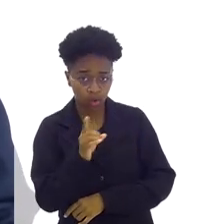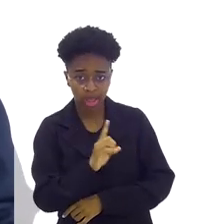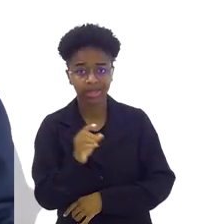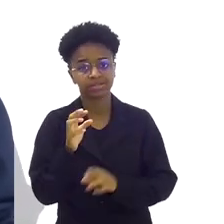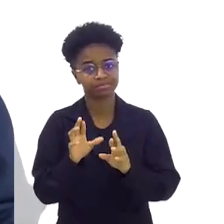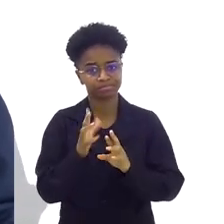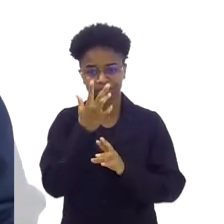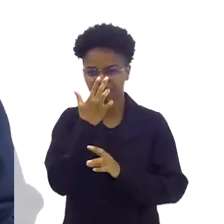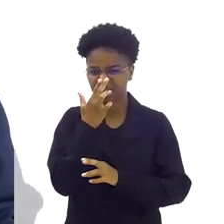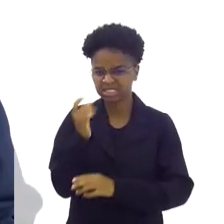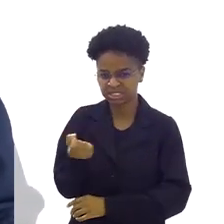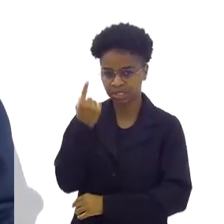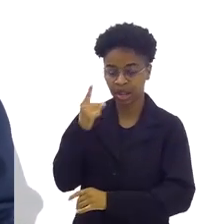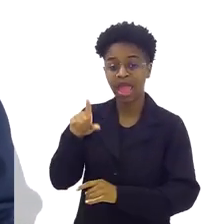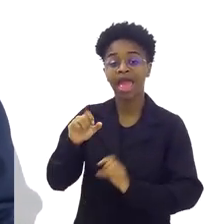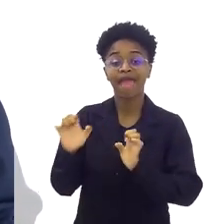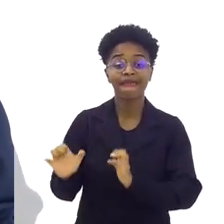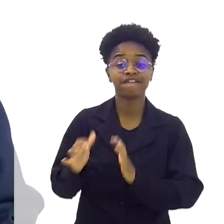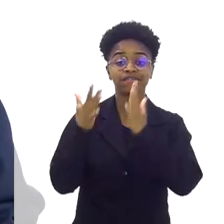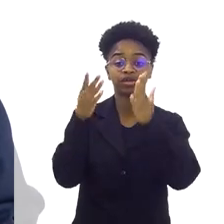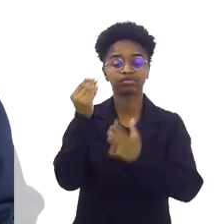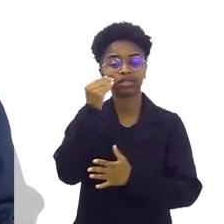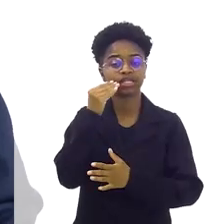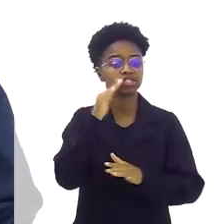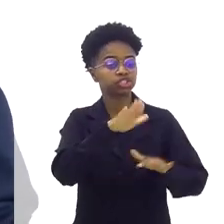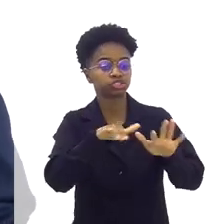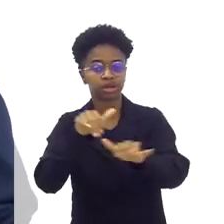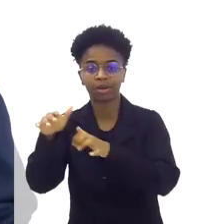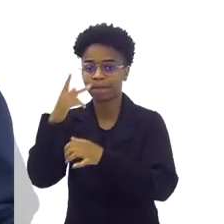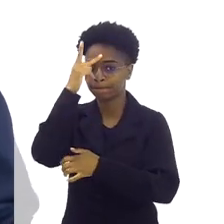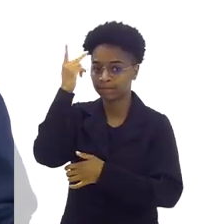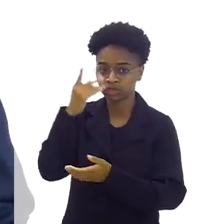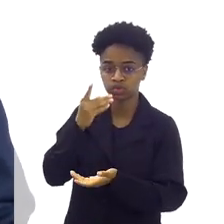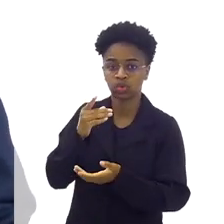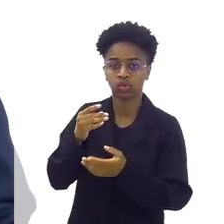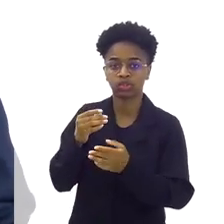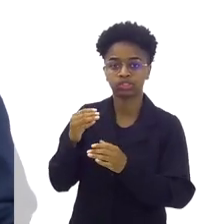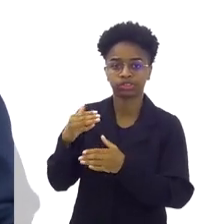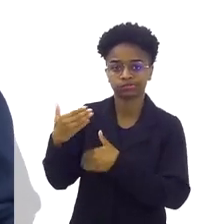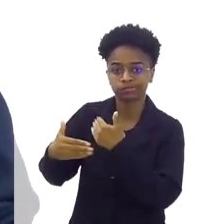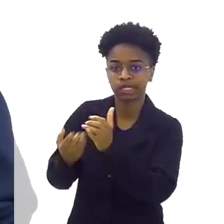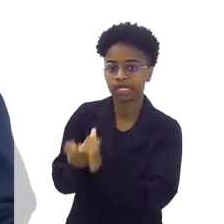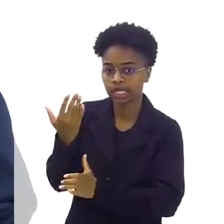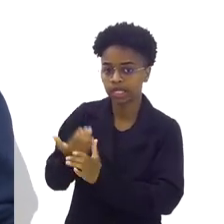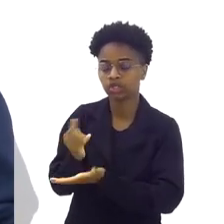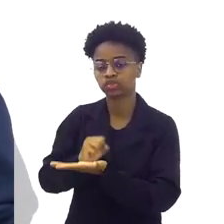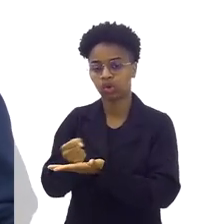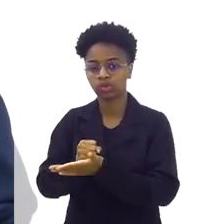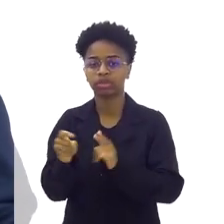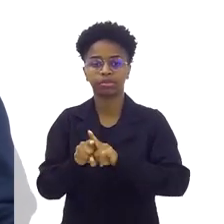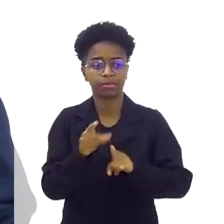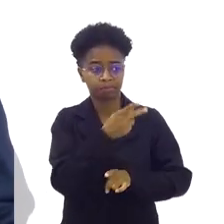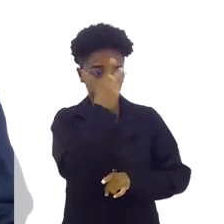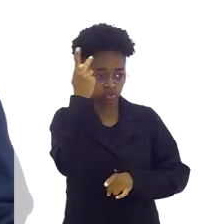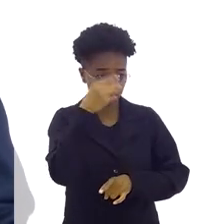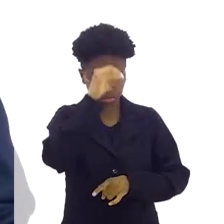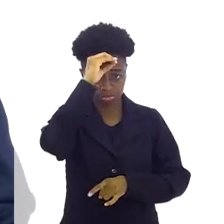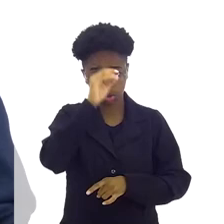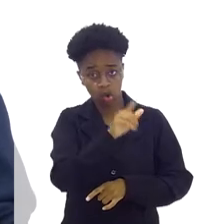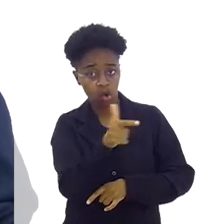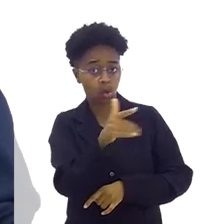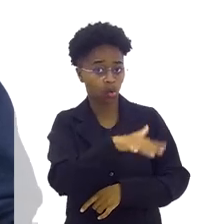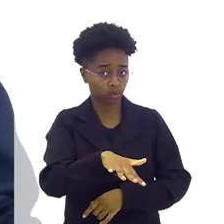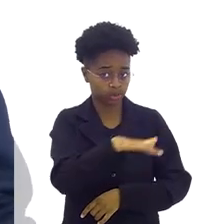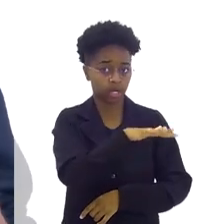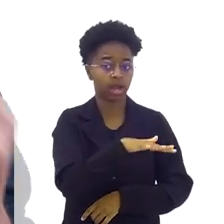fora, é estranho. A Game Jam é um evento, né, onde você tenta reunir desenvolvedores e não desenvolvedores também. Então é bem comum você